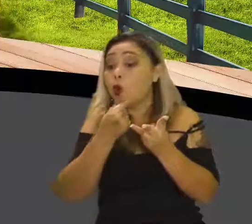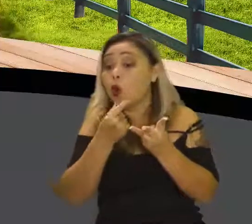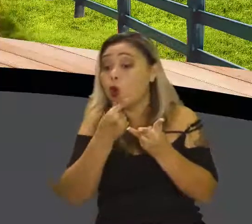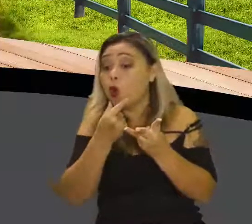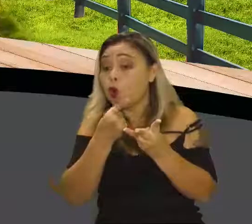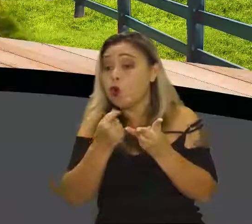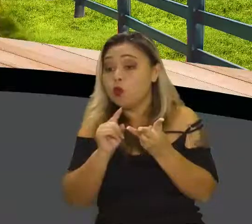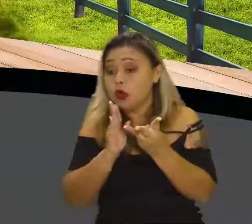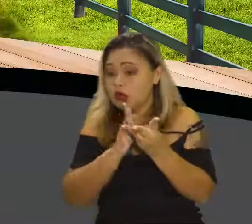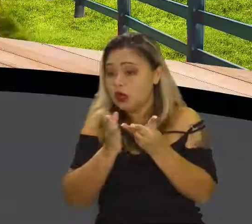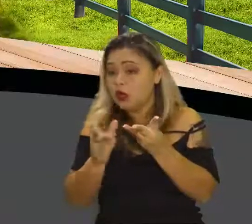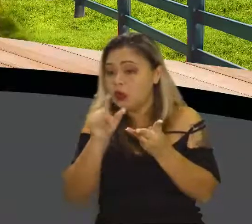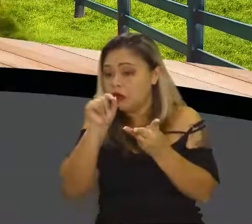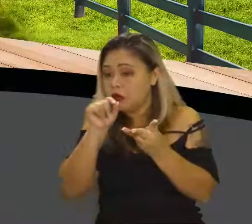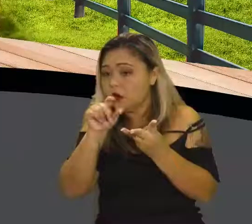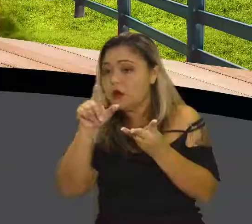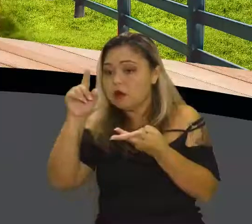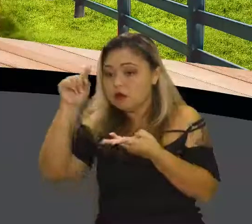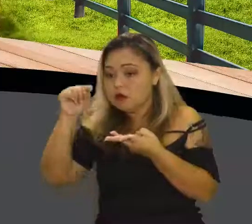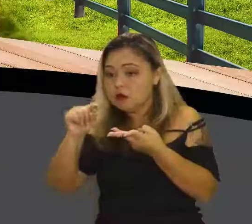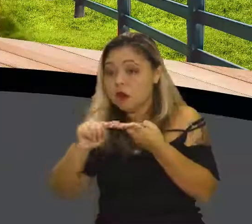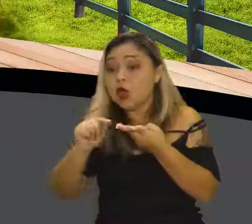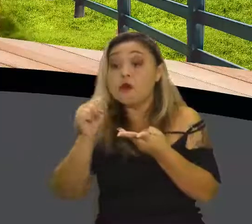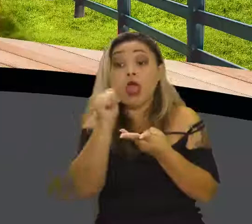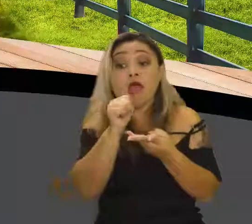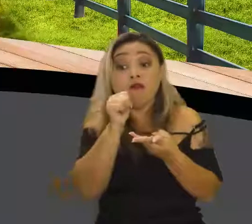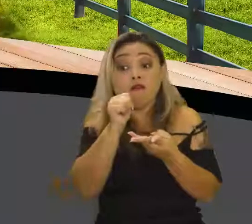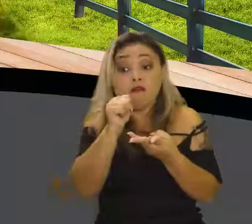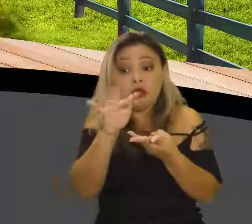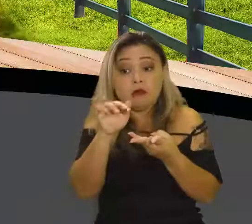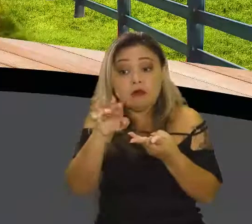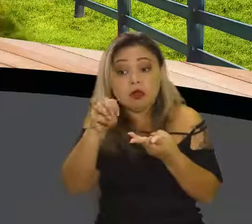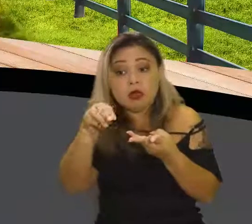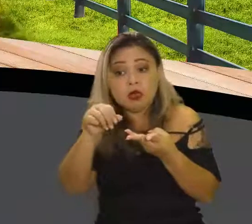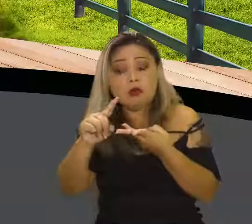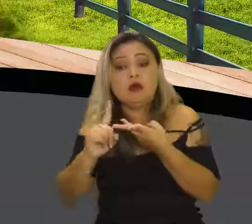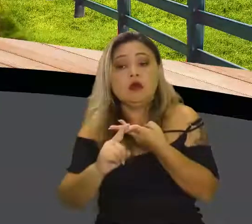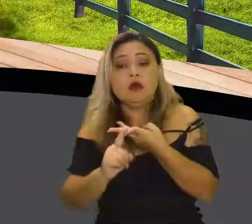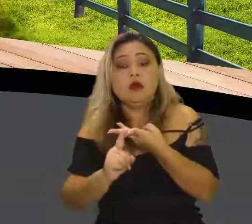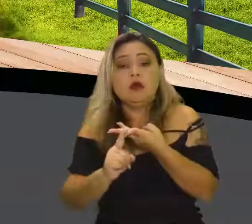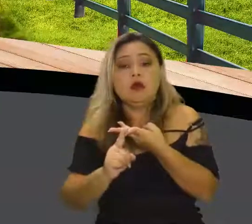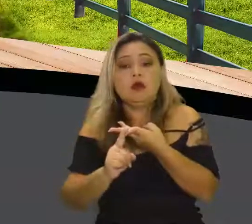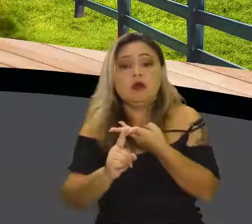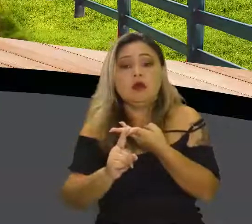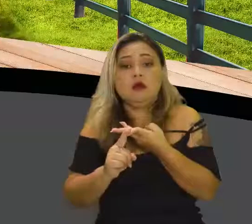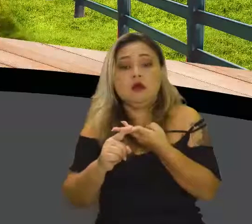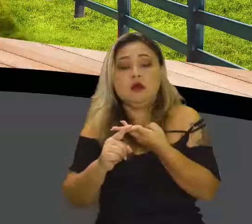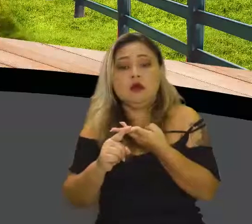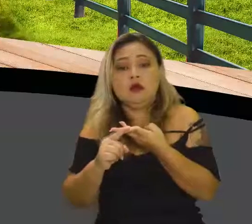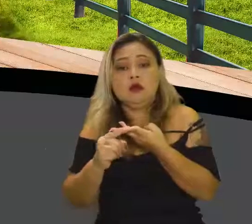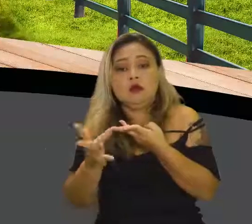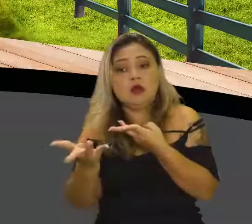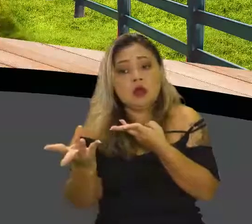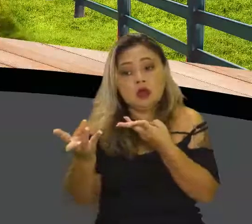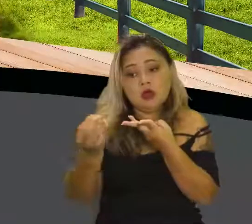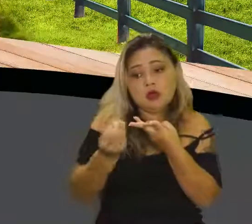macho, maturidade sexual da fêmea e ainda, tanto para ela receber o